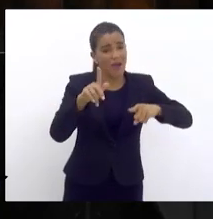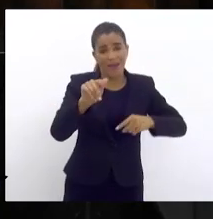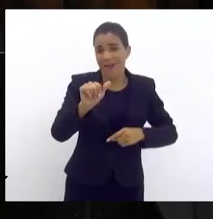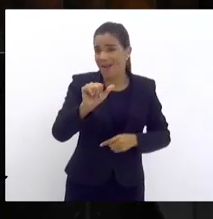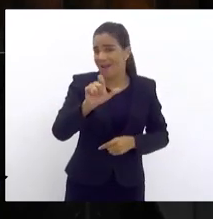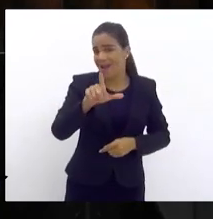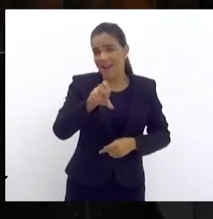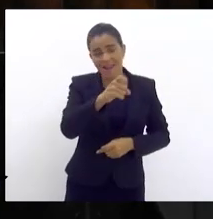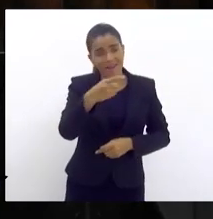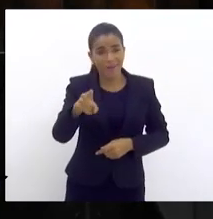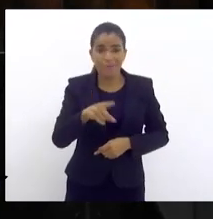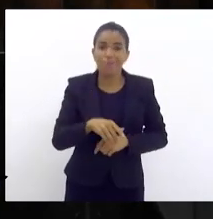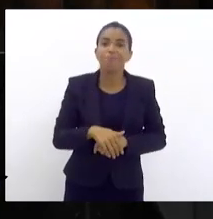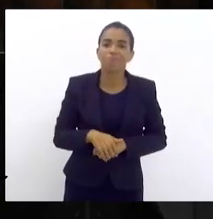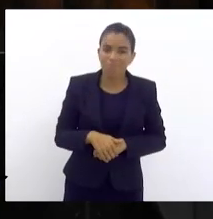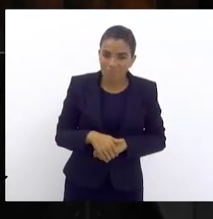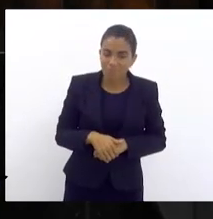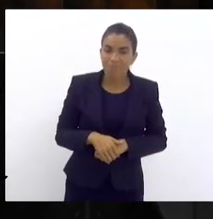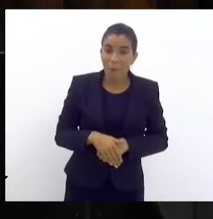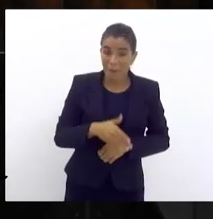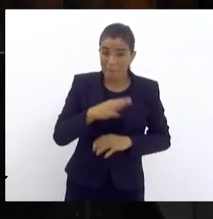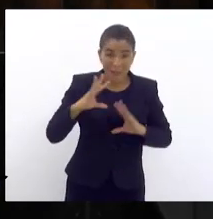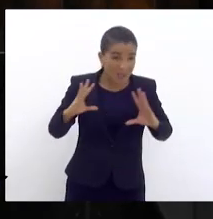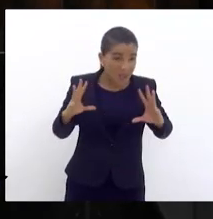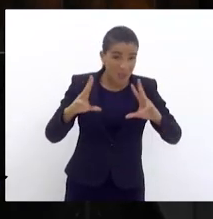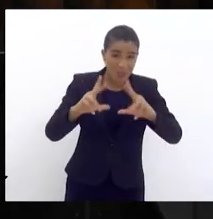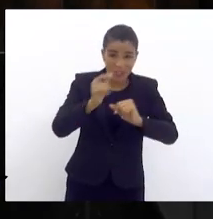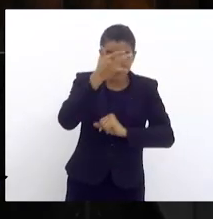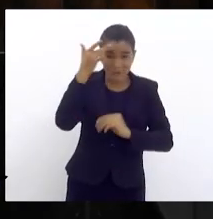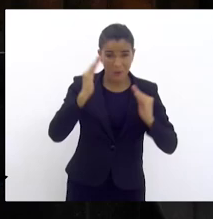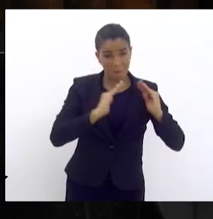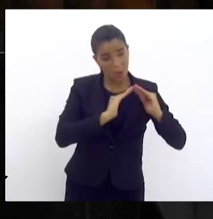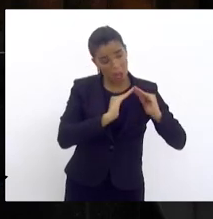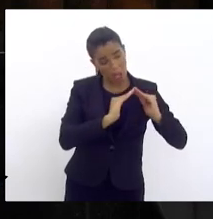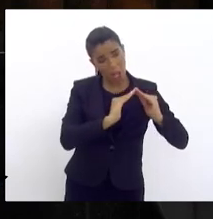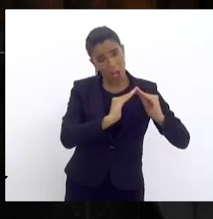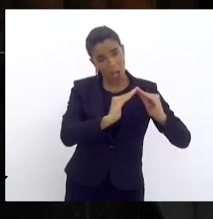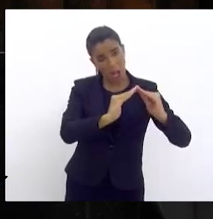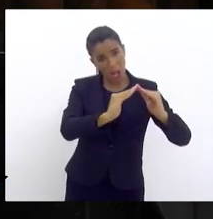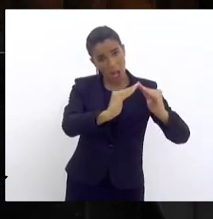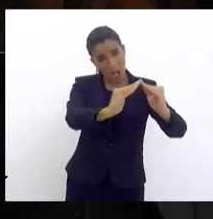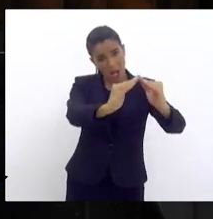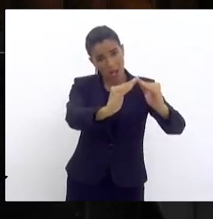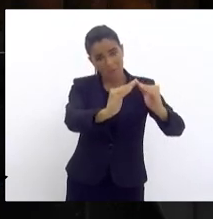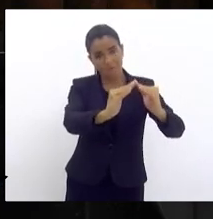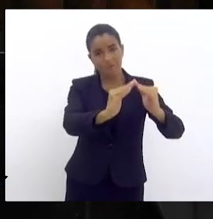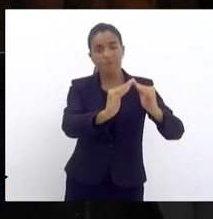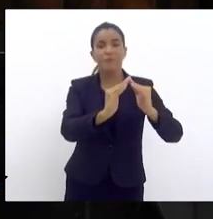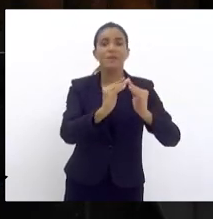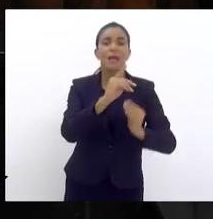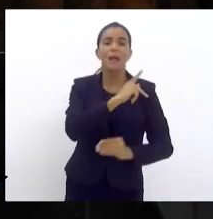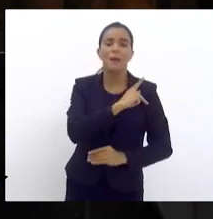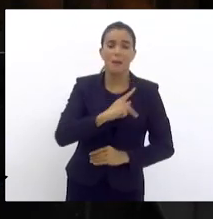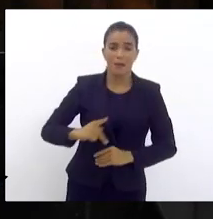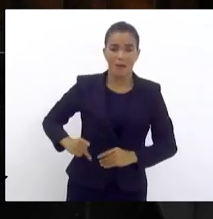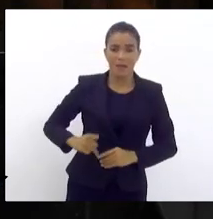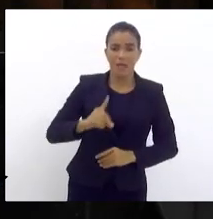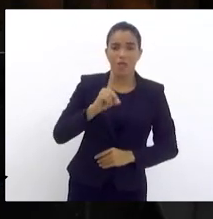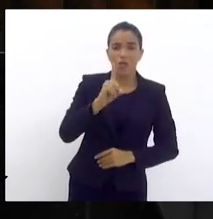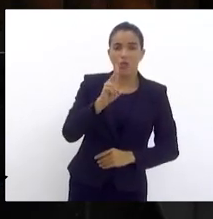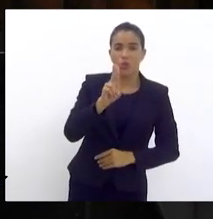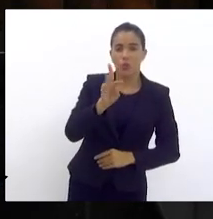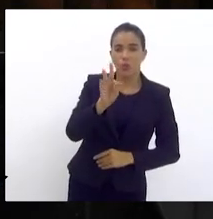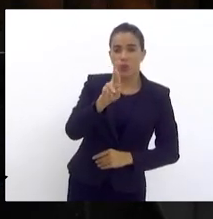Galeão para todos que moram no eixo da Presidente Dutra no eixo